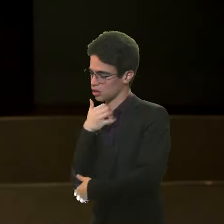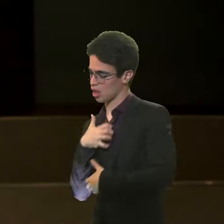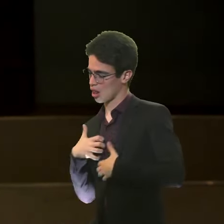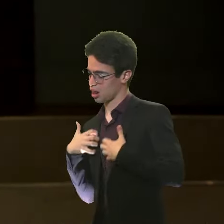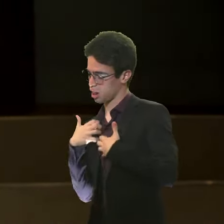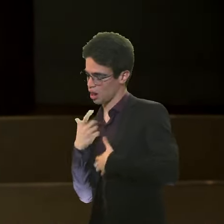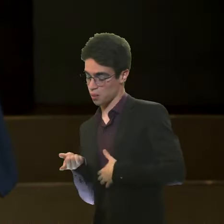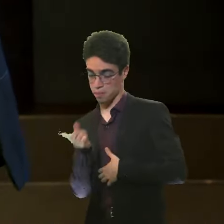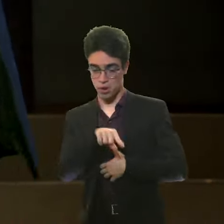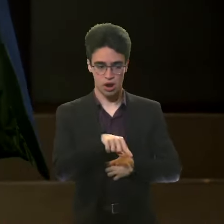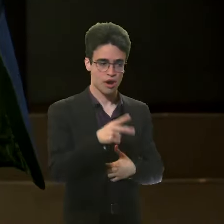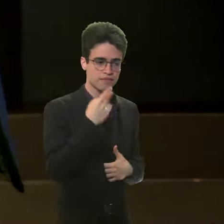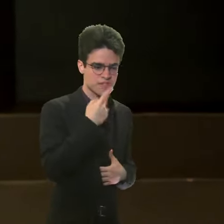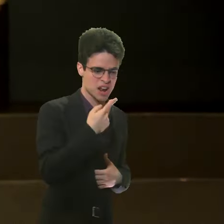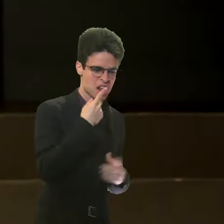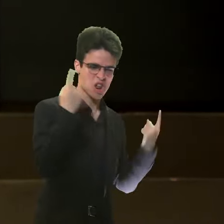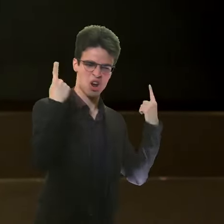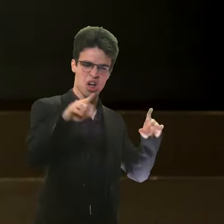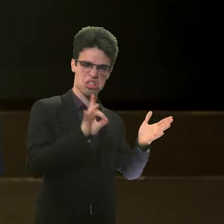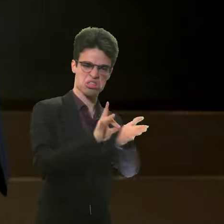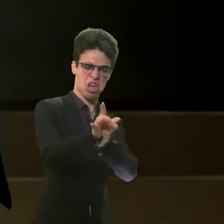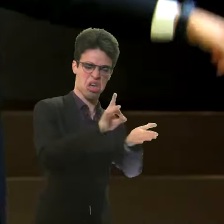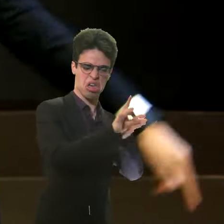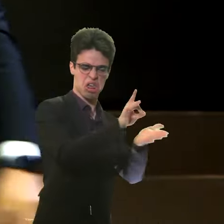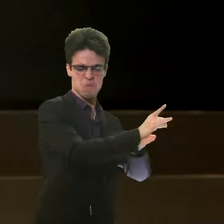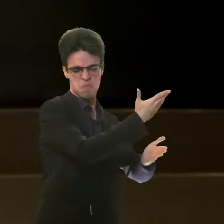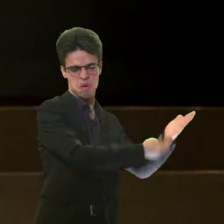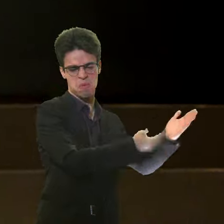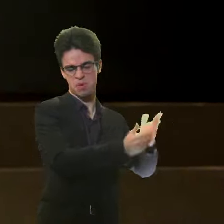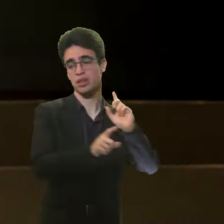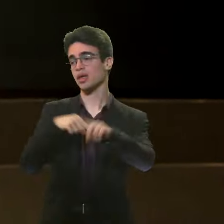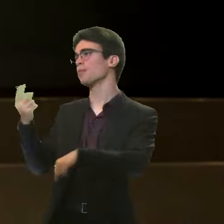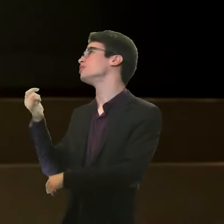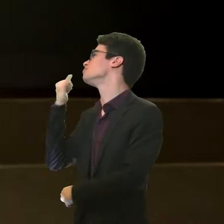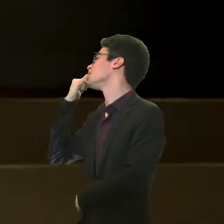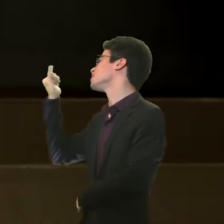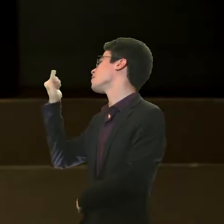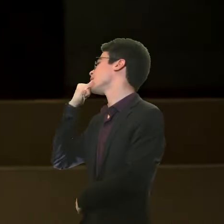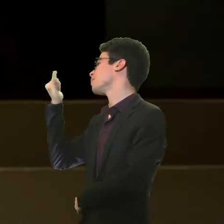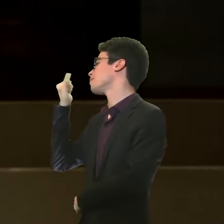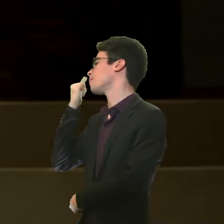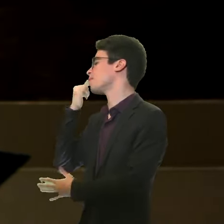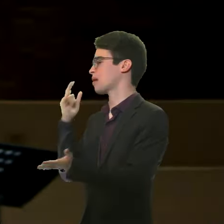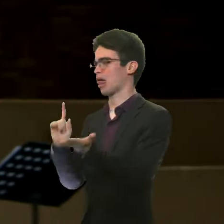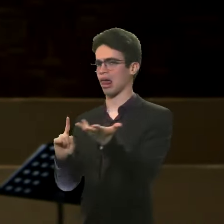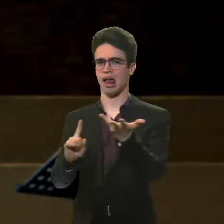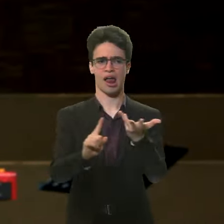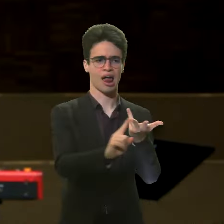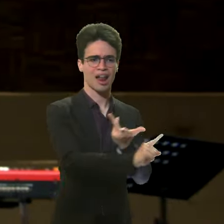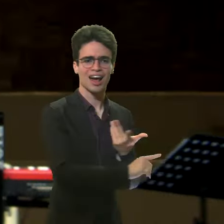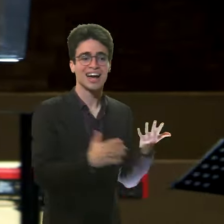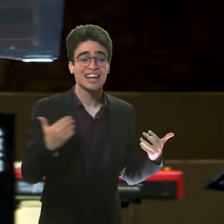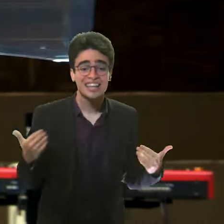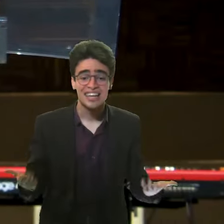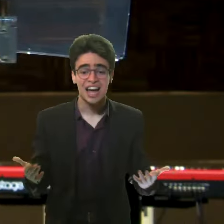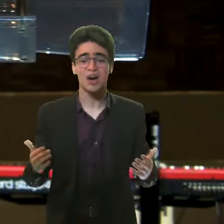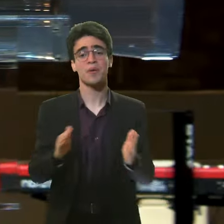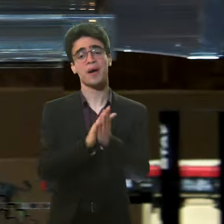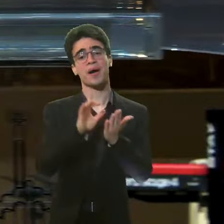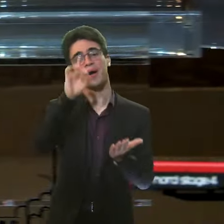daí no outro ele está falando mal dos inimigos, querendo que os inimigos morram. No outro ele está pedindo perdão. Sabe, a Bíblia deixa claro